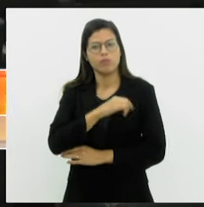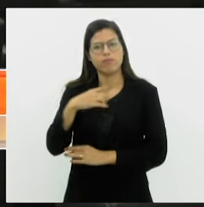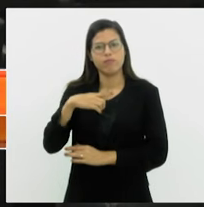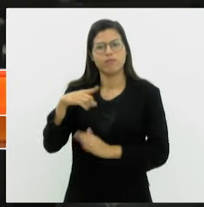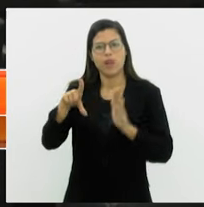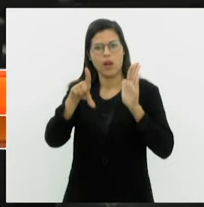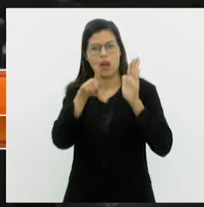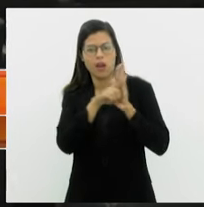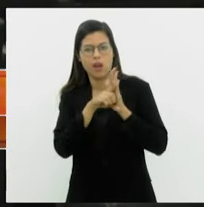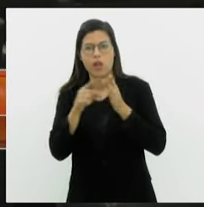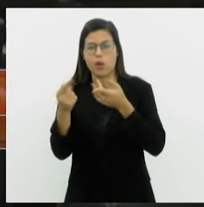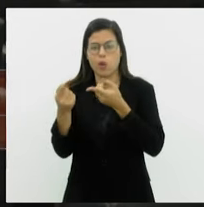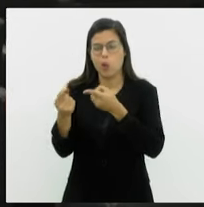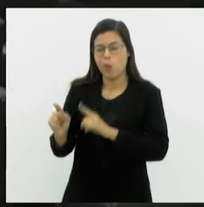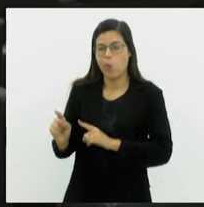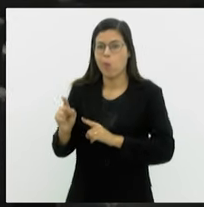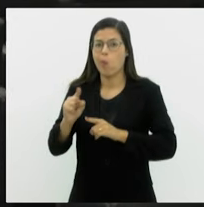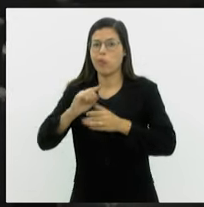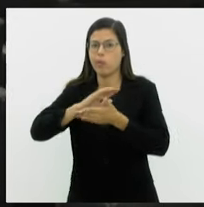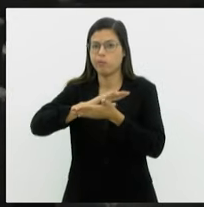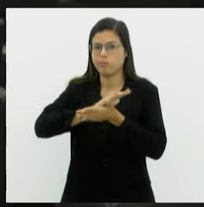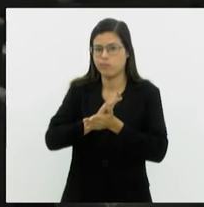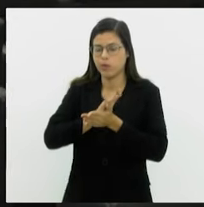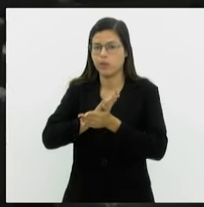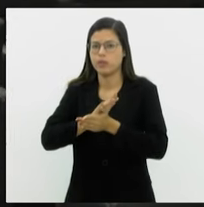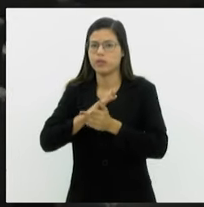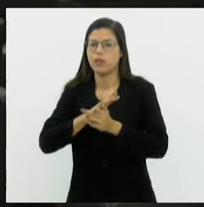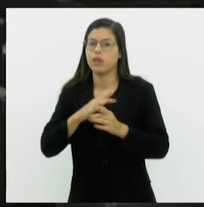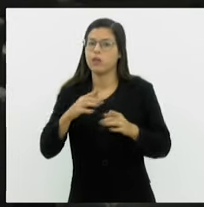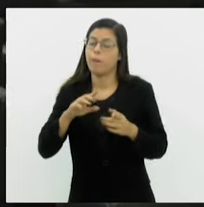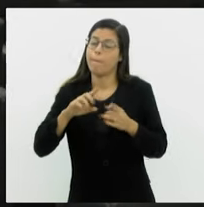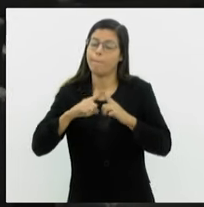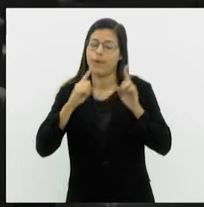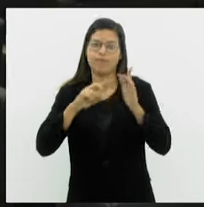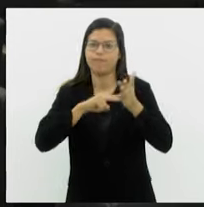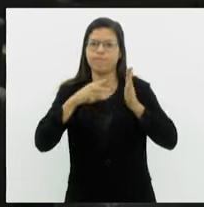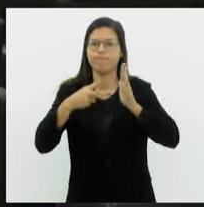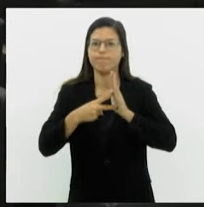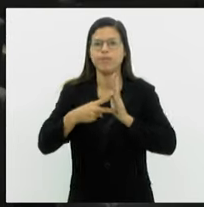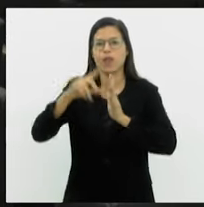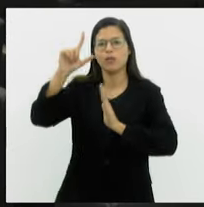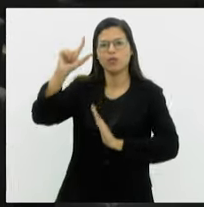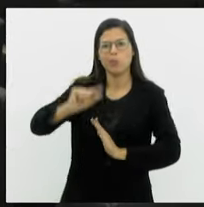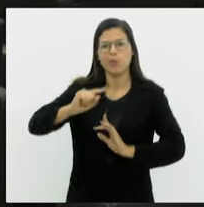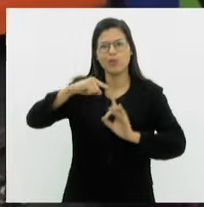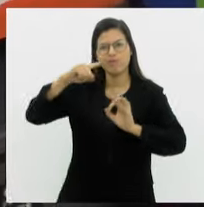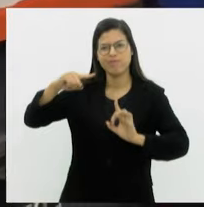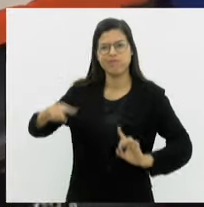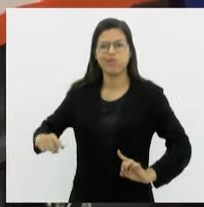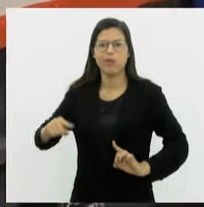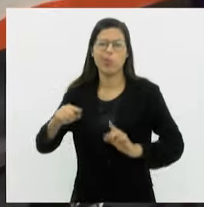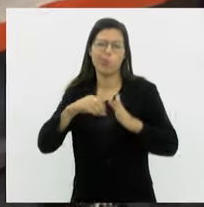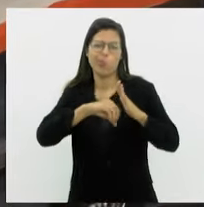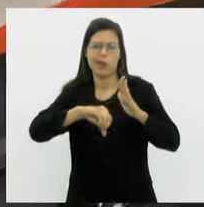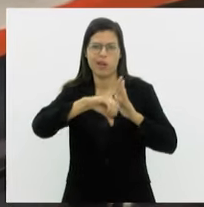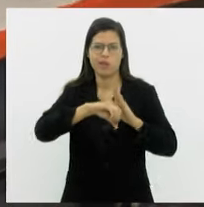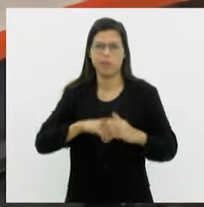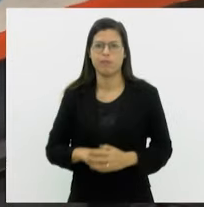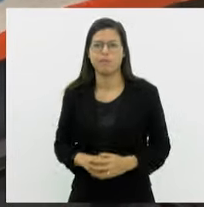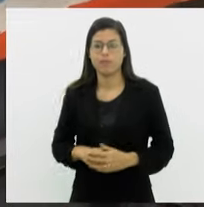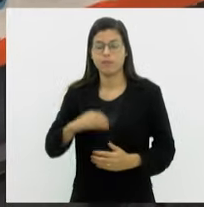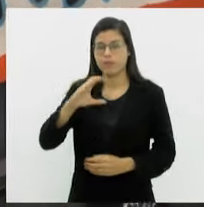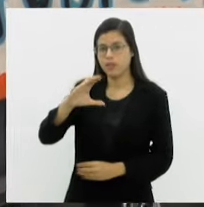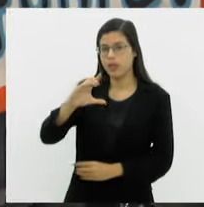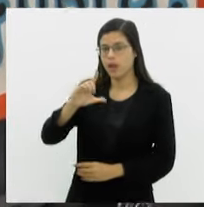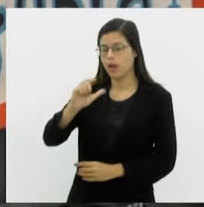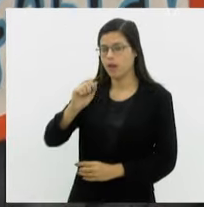discriminação, o que, infelizmente, não significa a diminuição dos índices desse crime. Cláudio Nascimento, presidente